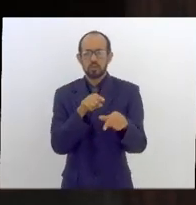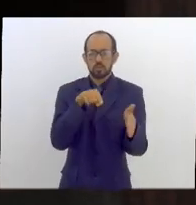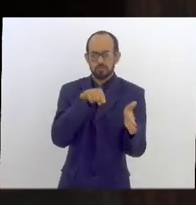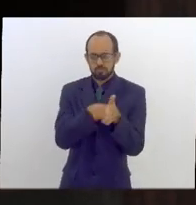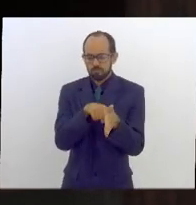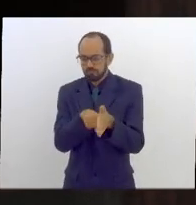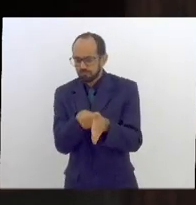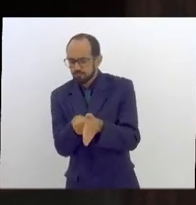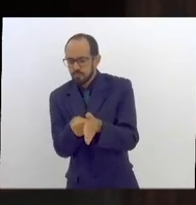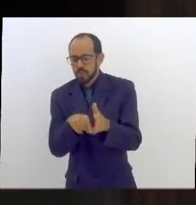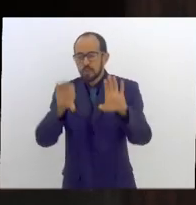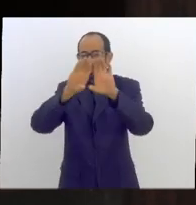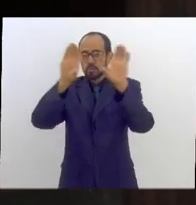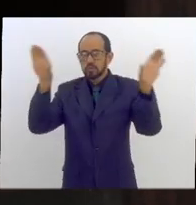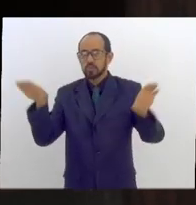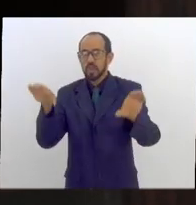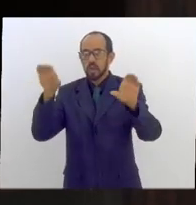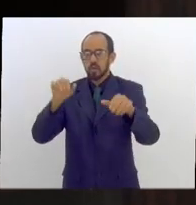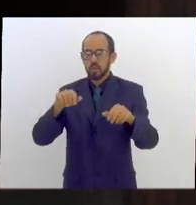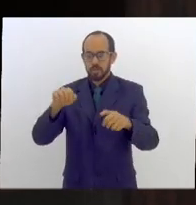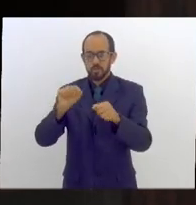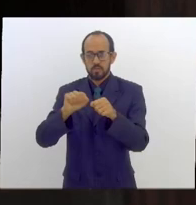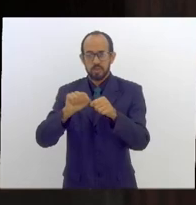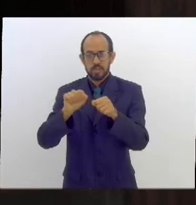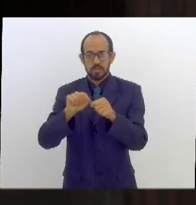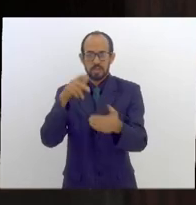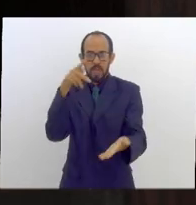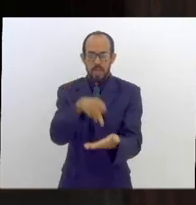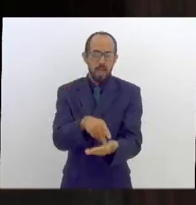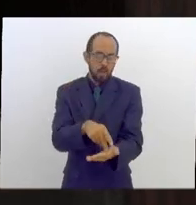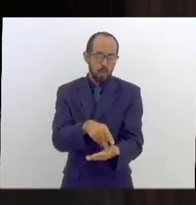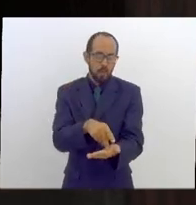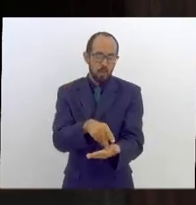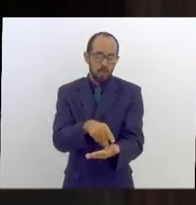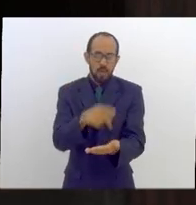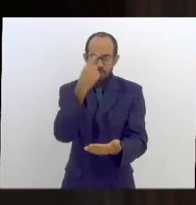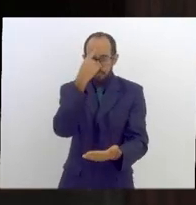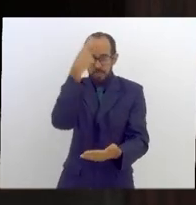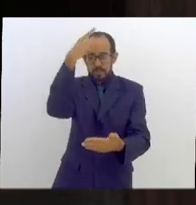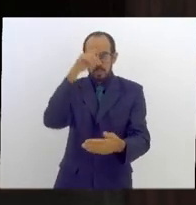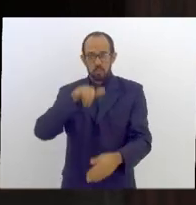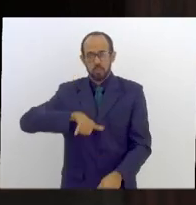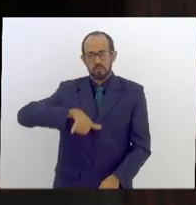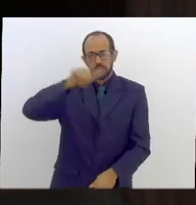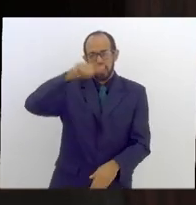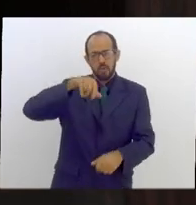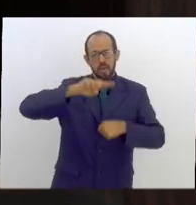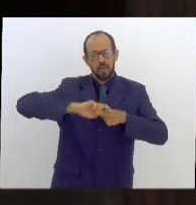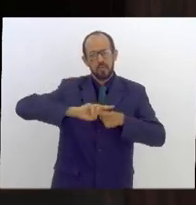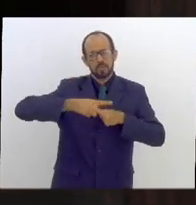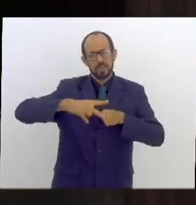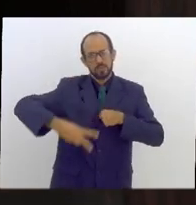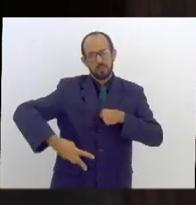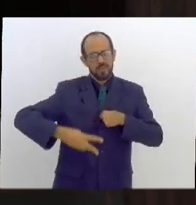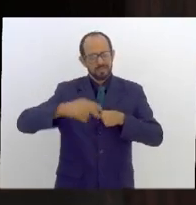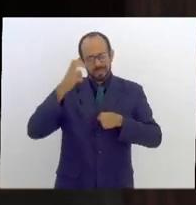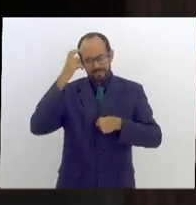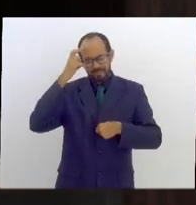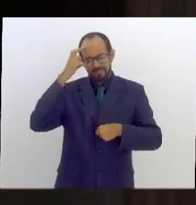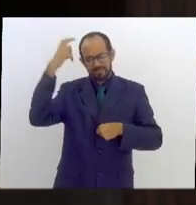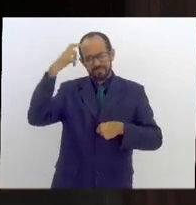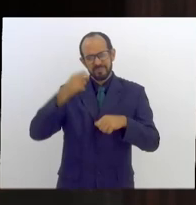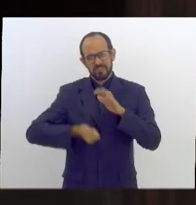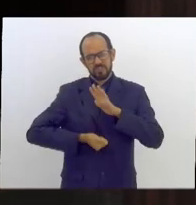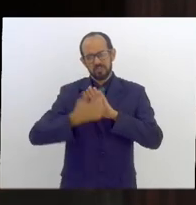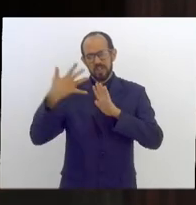para a transformação dos seus sonhos em realidade. A invenção do avião é fruto da genialidade de muitos que